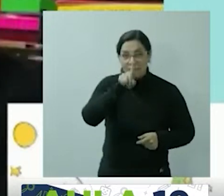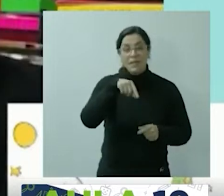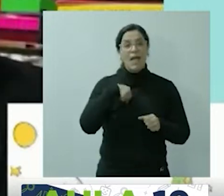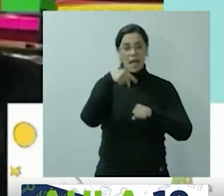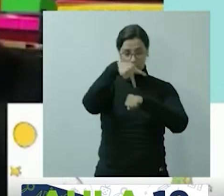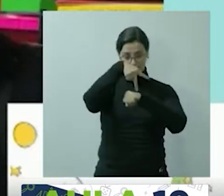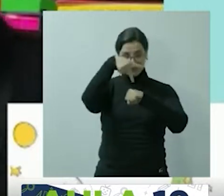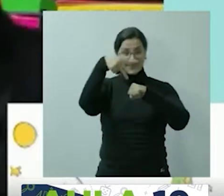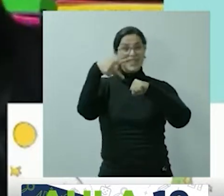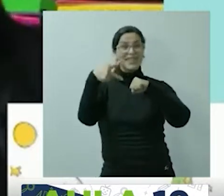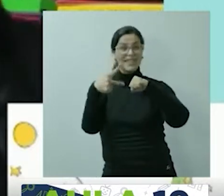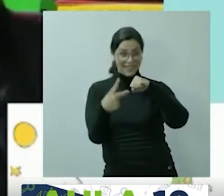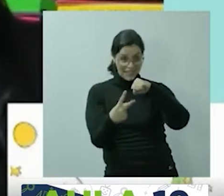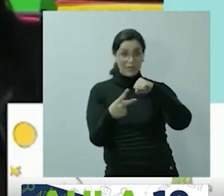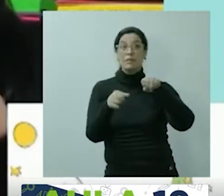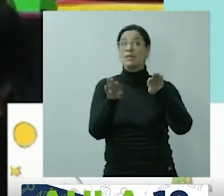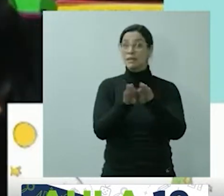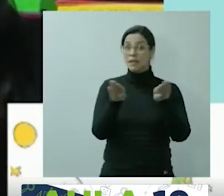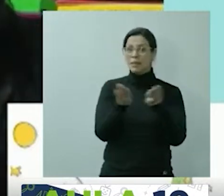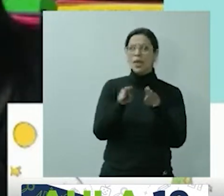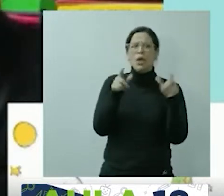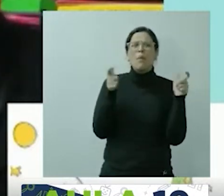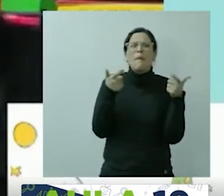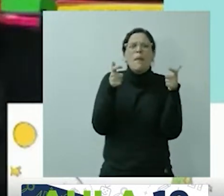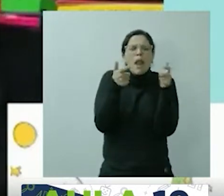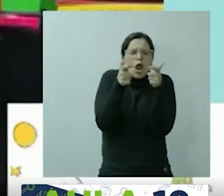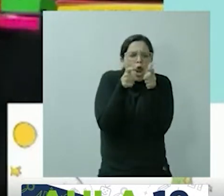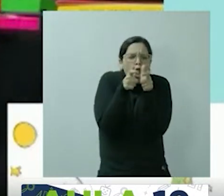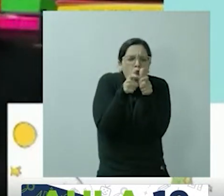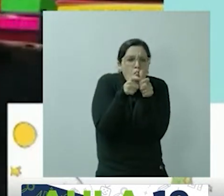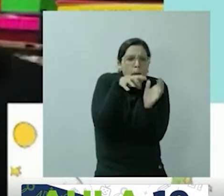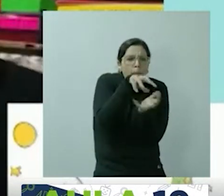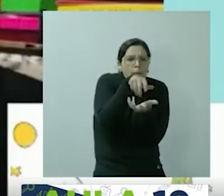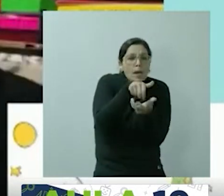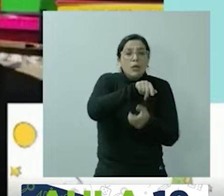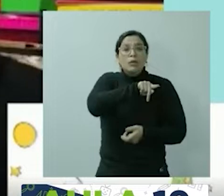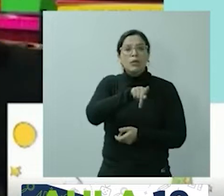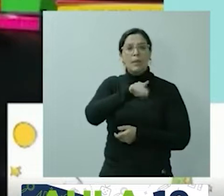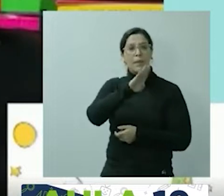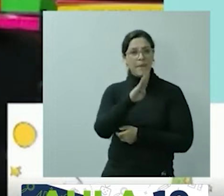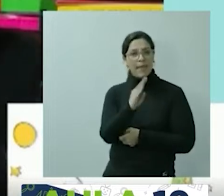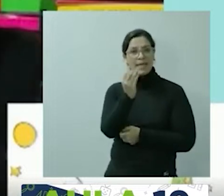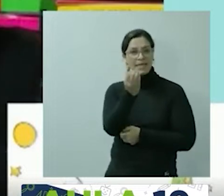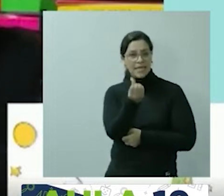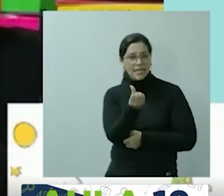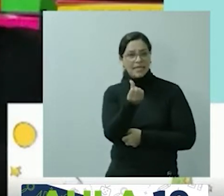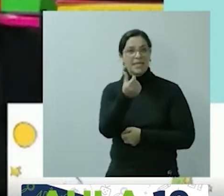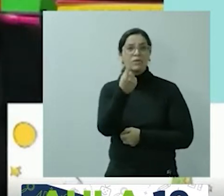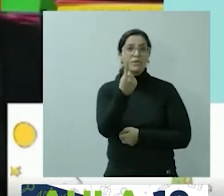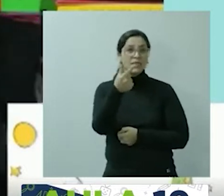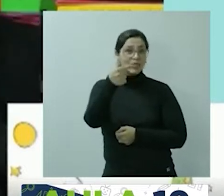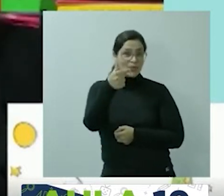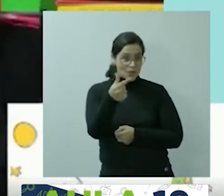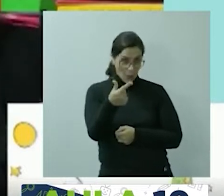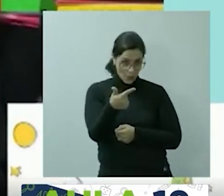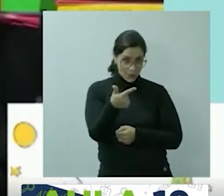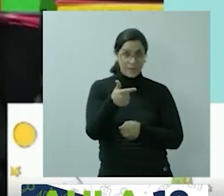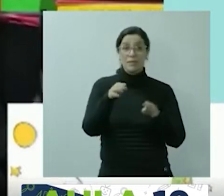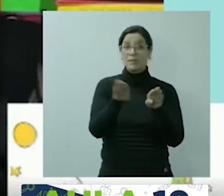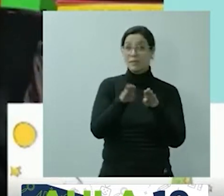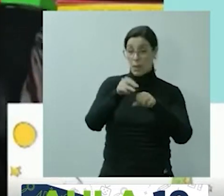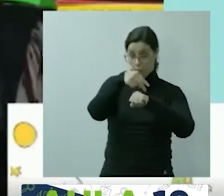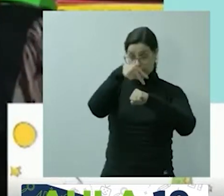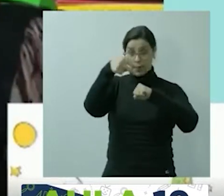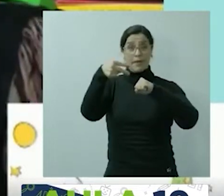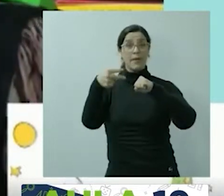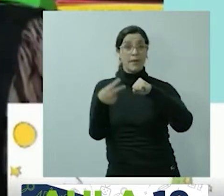Era um pequeno príncipe. Vivia num minúsculo planeta chamado B612. O pequeno